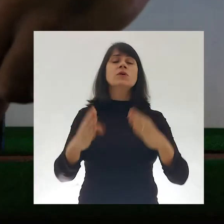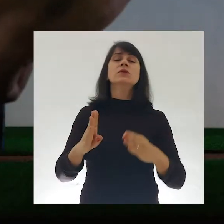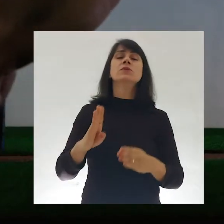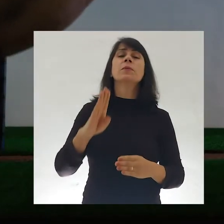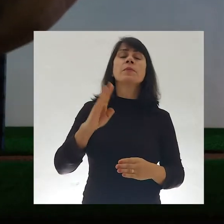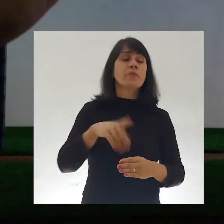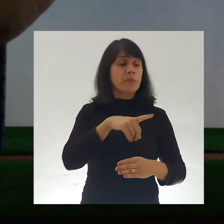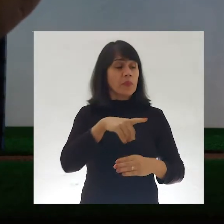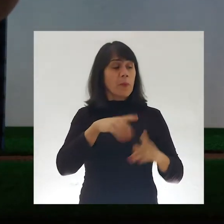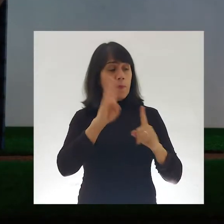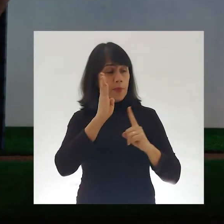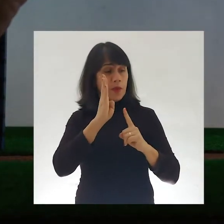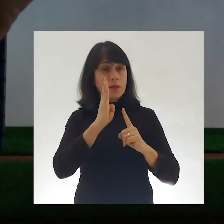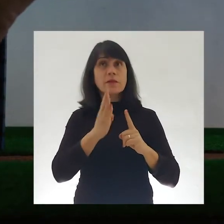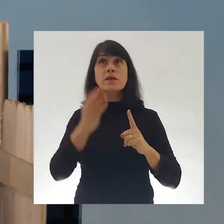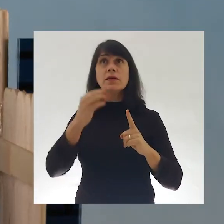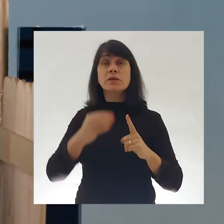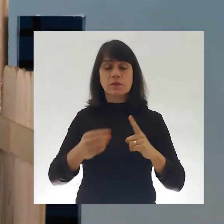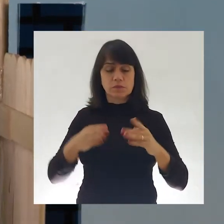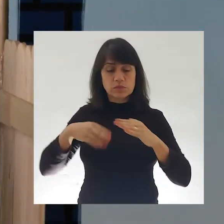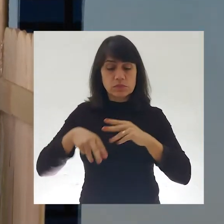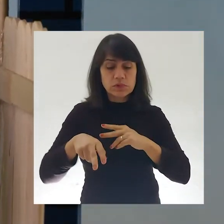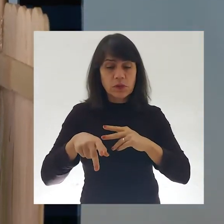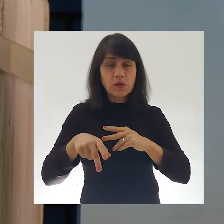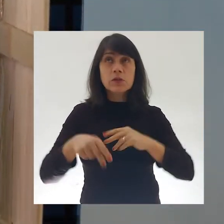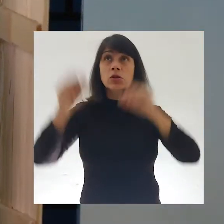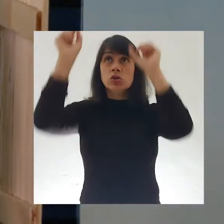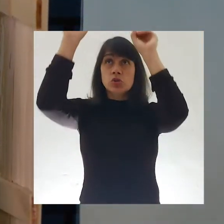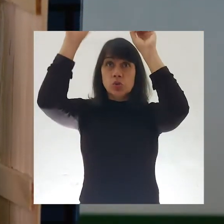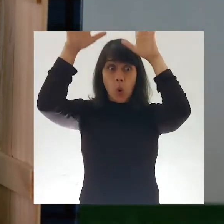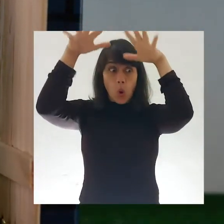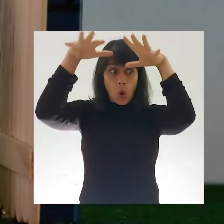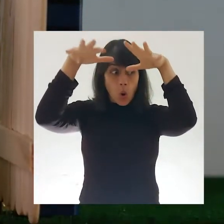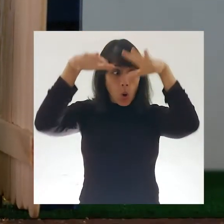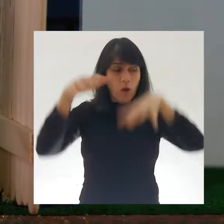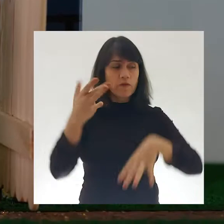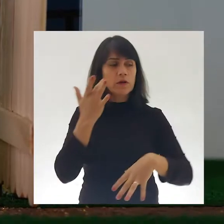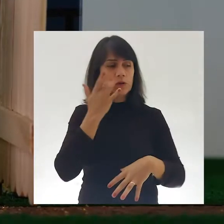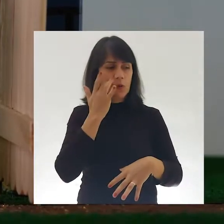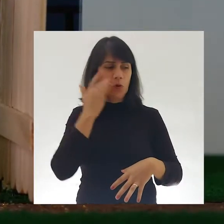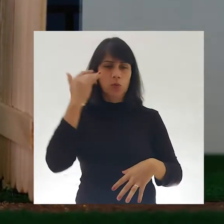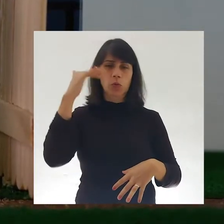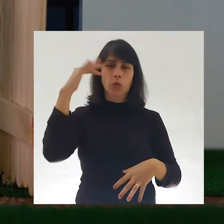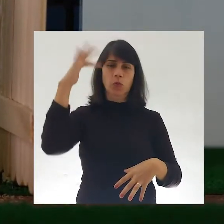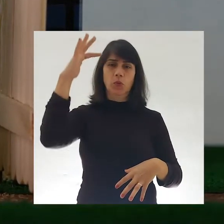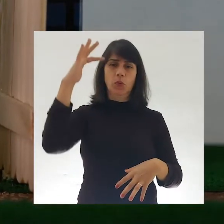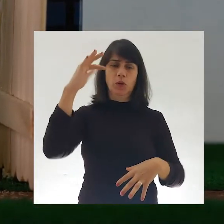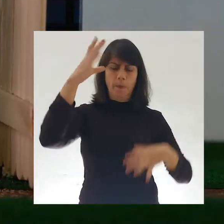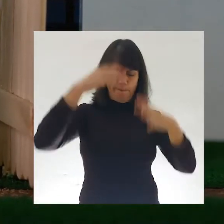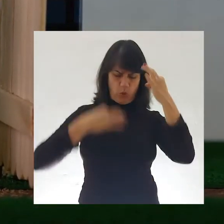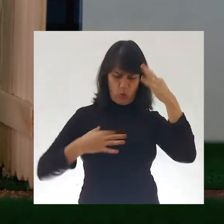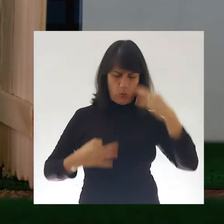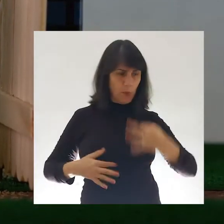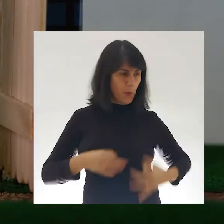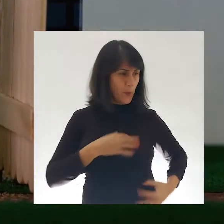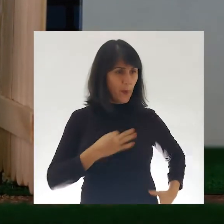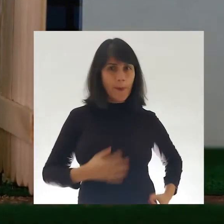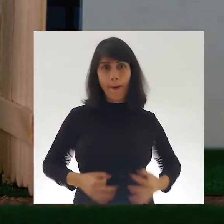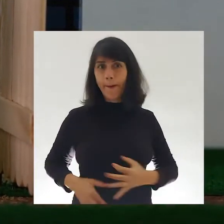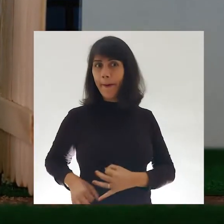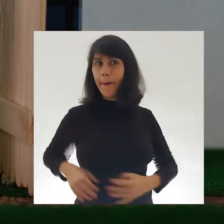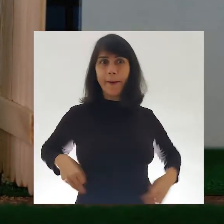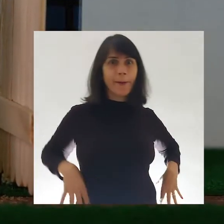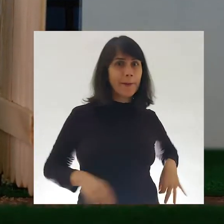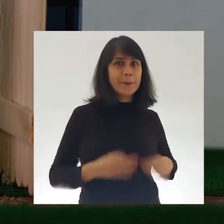Beatriz estava debaixo dele, caiu uma forte chuva de ouro, e todo esse ouro ficou pendurado nela, e